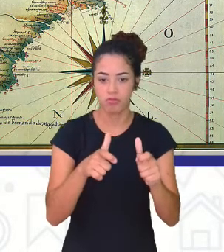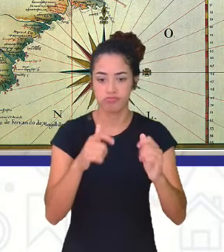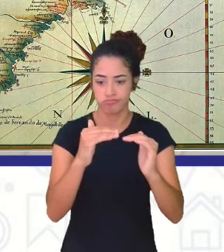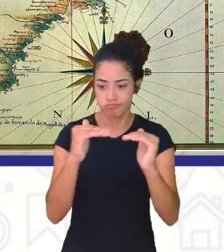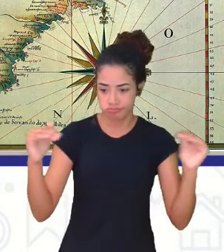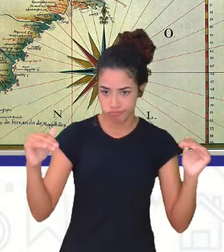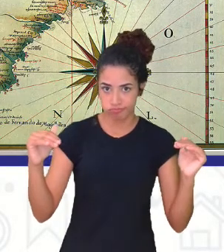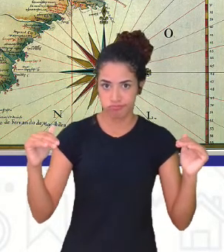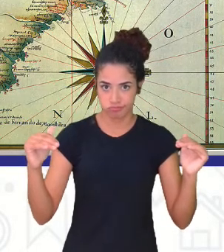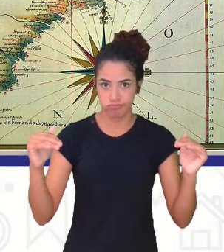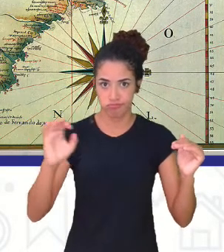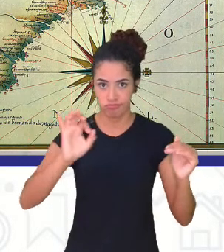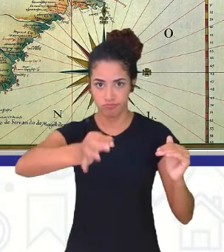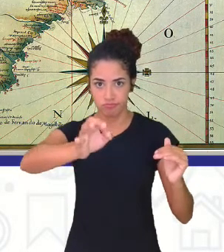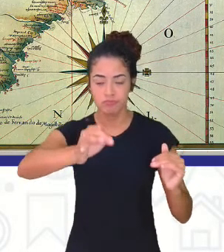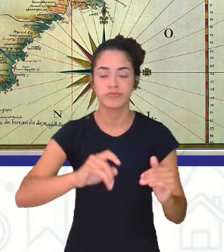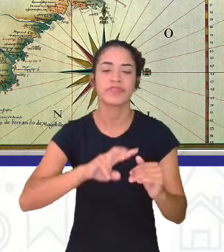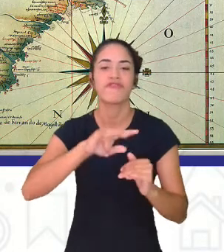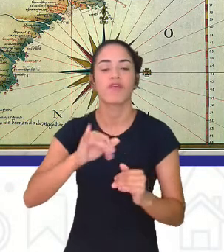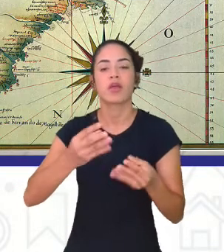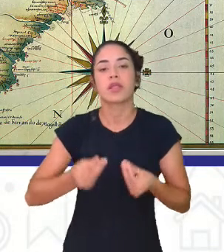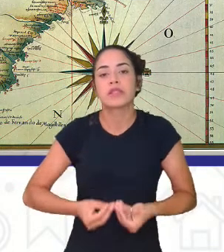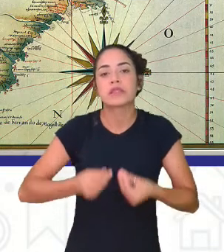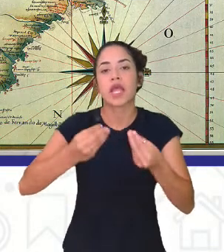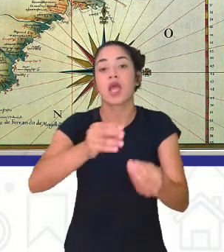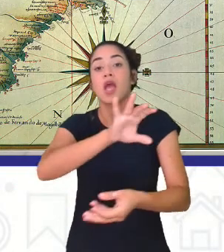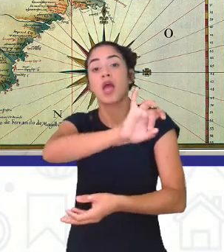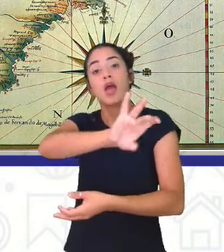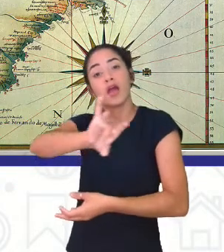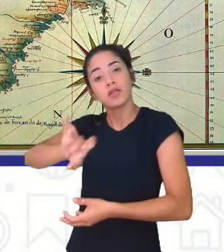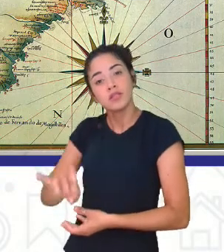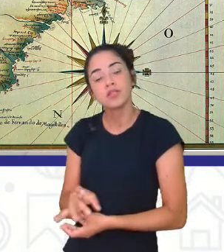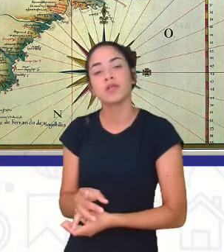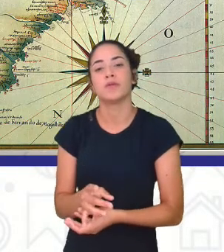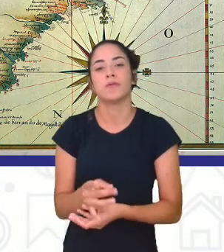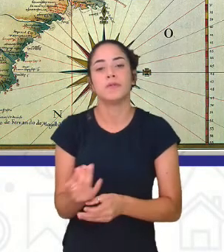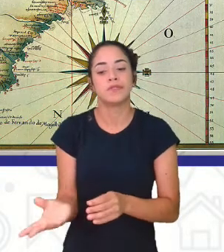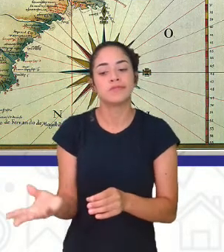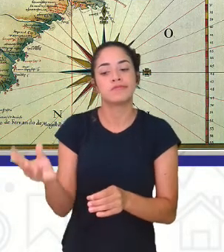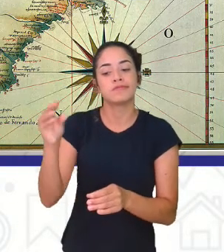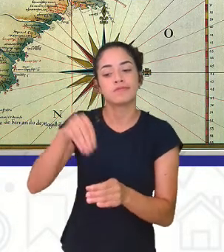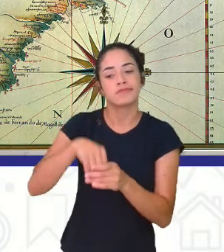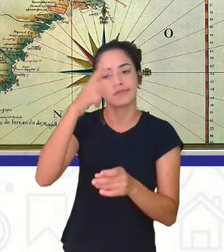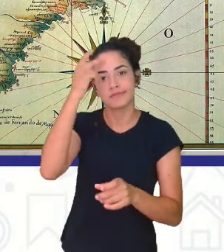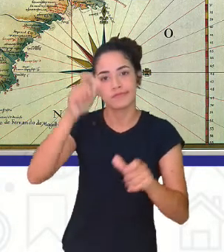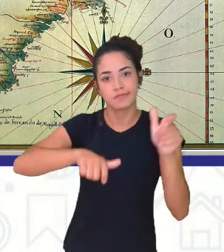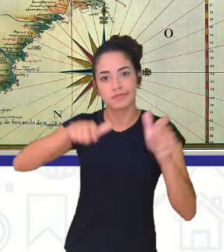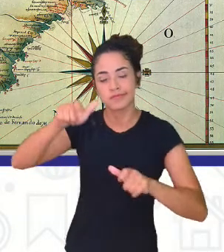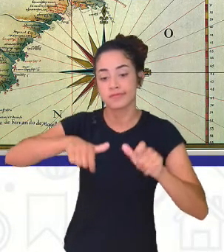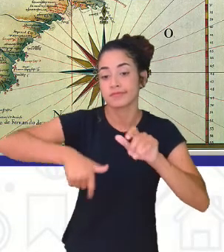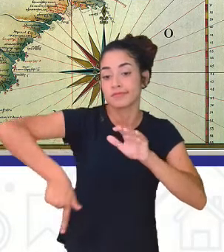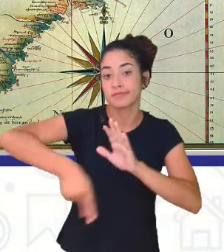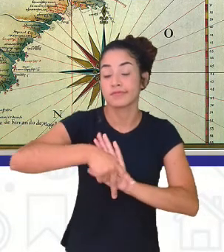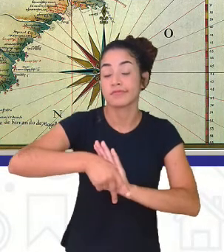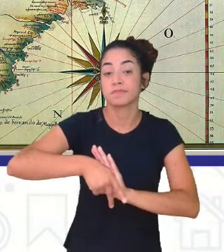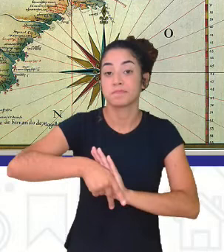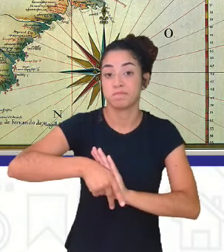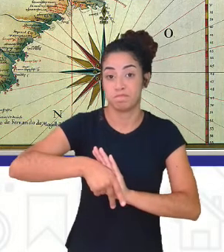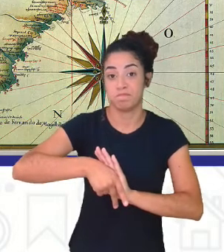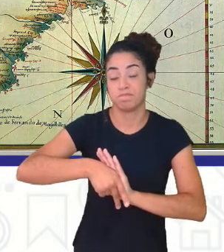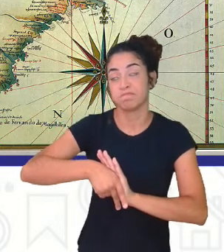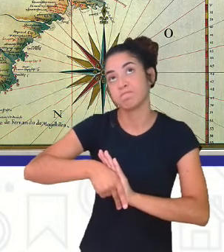certo que foram entregues cada um a integrantes certo integrantes